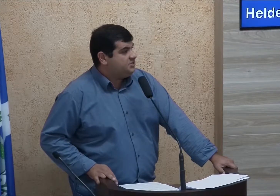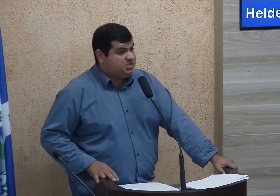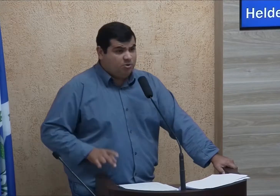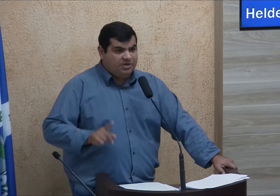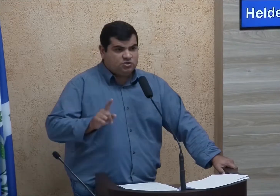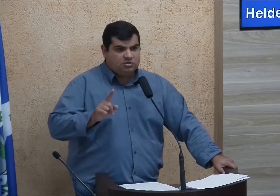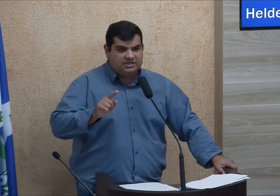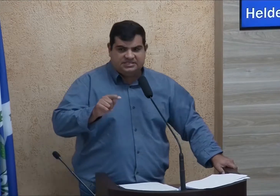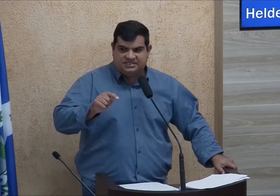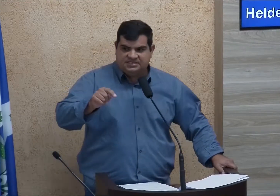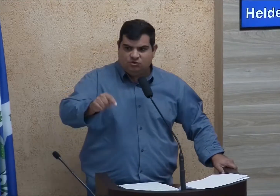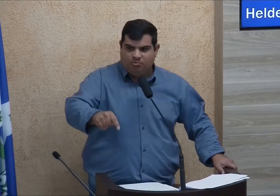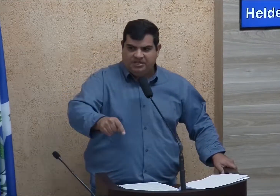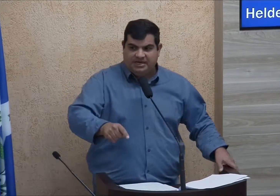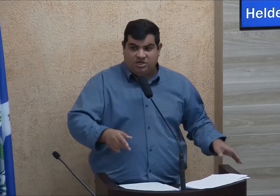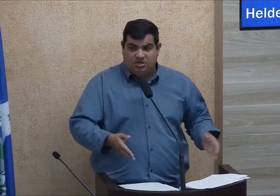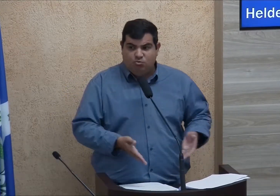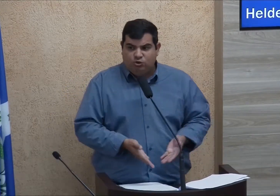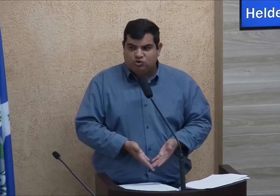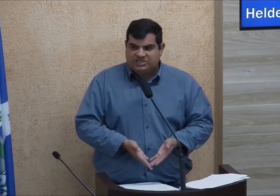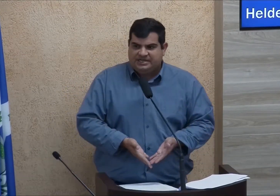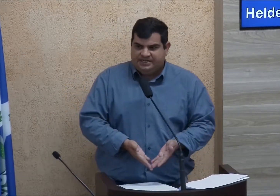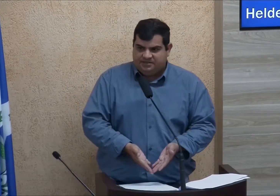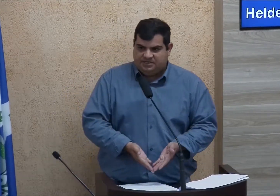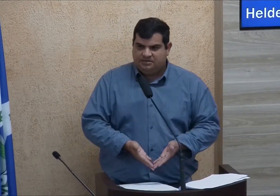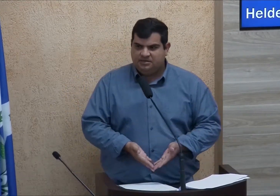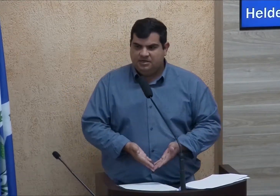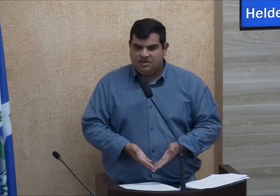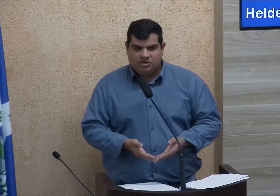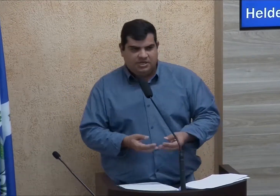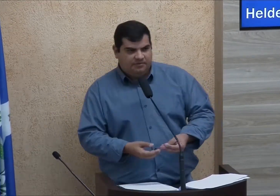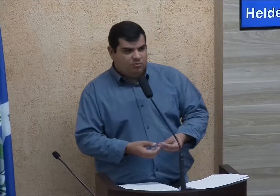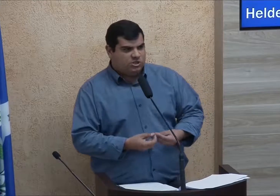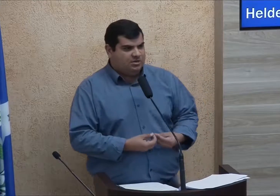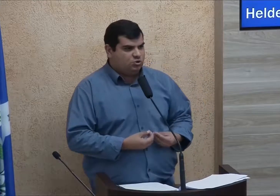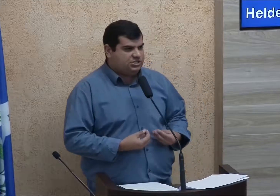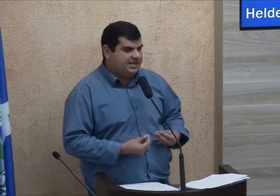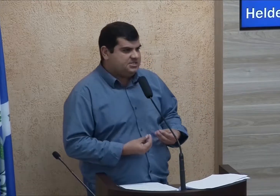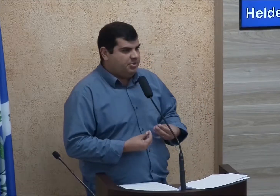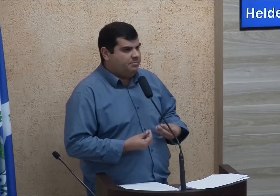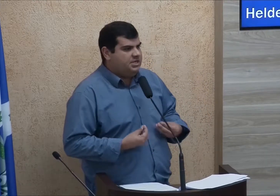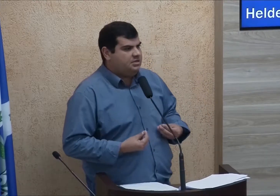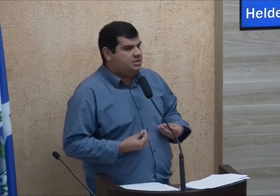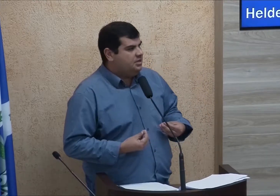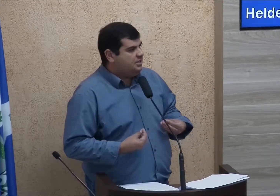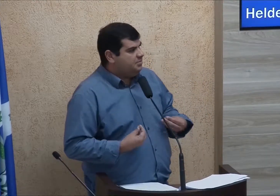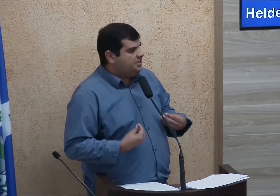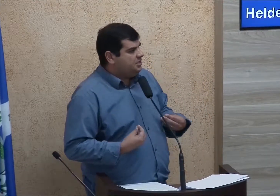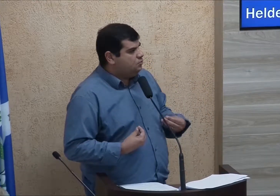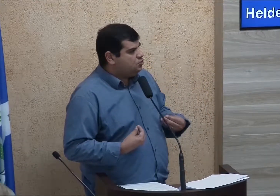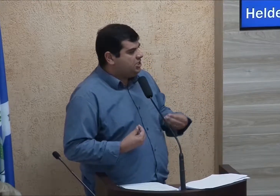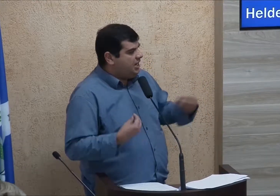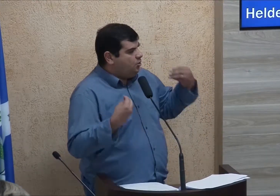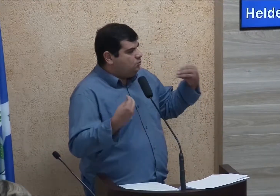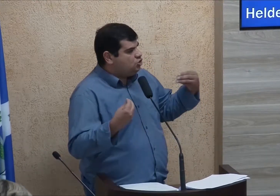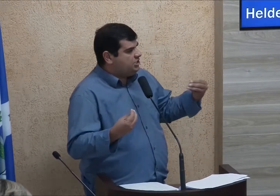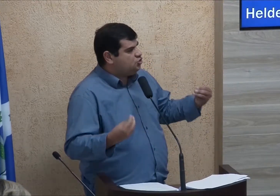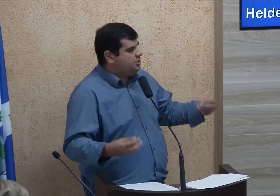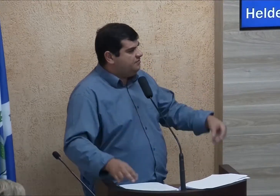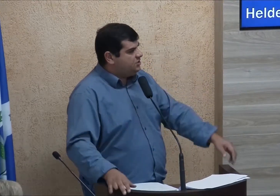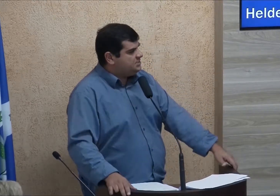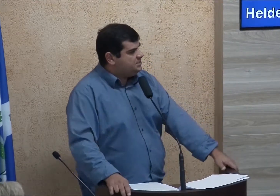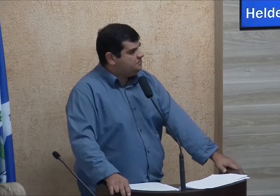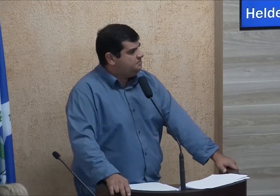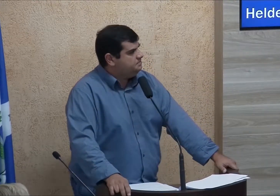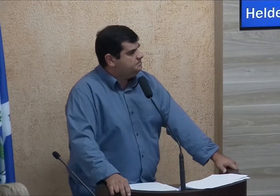Jamais faria isso. Principalmente contra a decisão do plenário, que ele muito salienta. Eu queria que ele mostrasse para mim, na minha denúncia, aonde eu